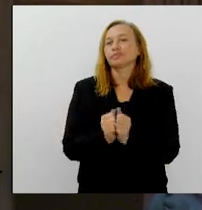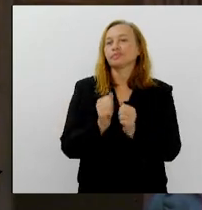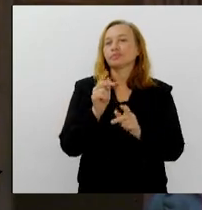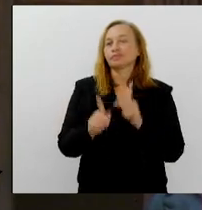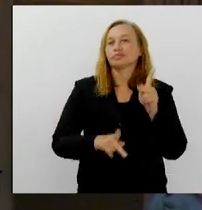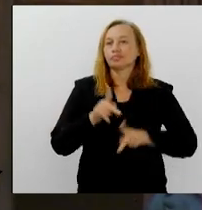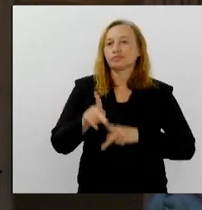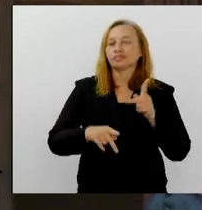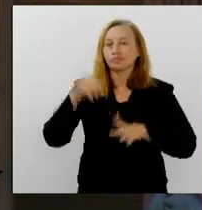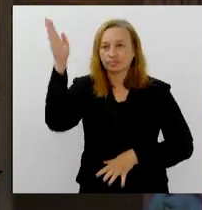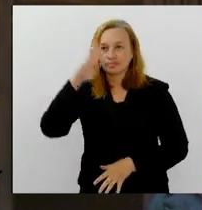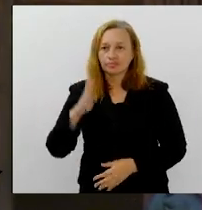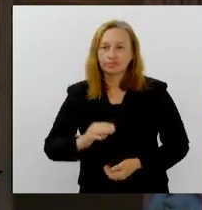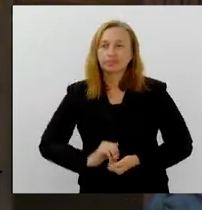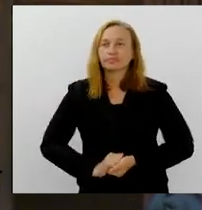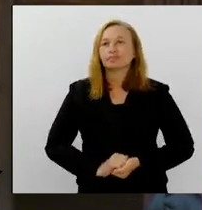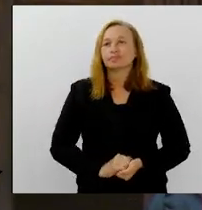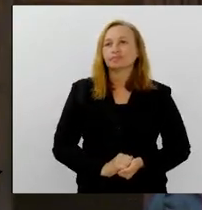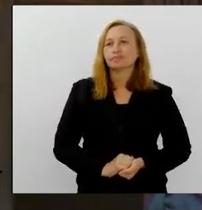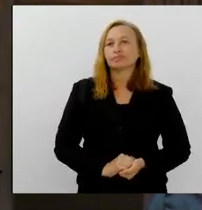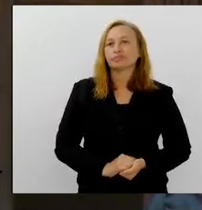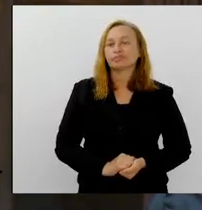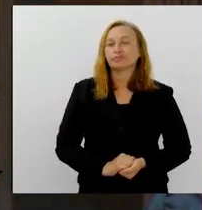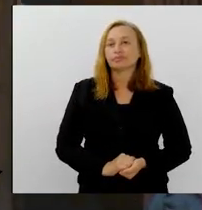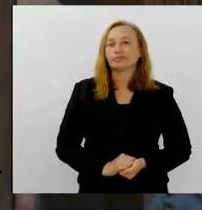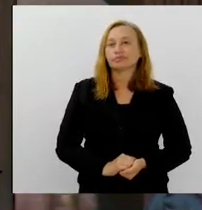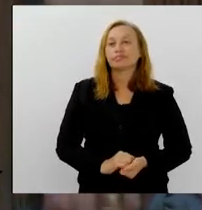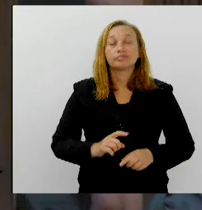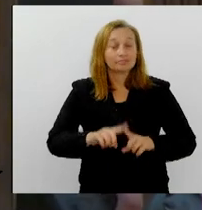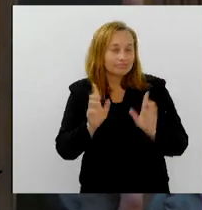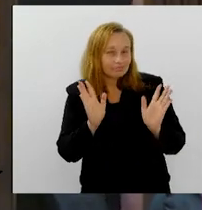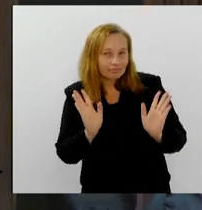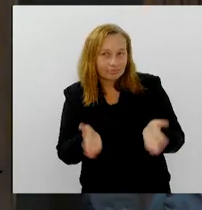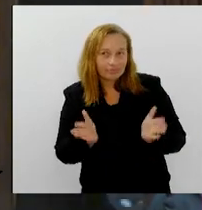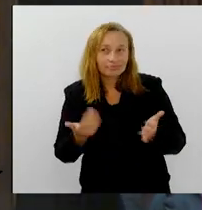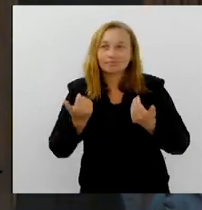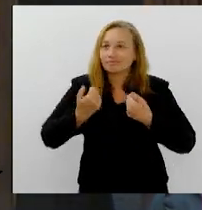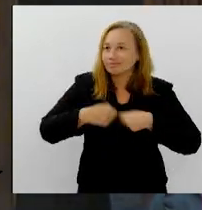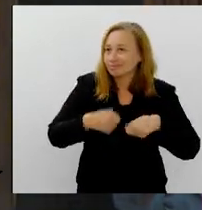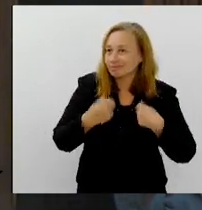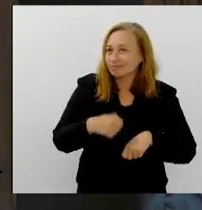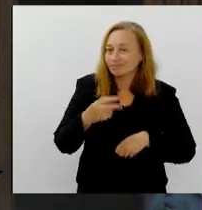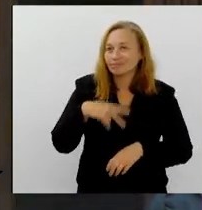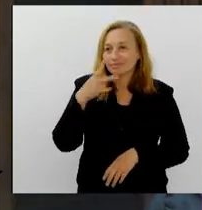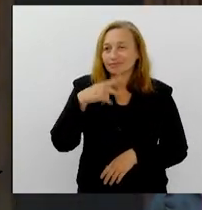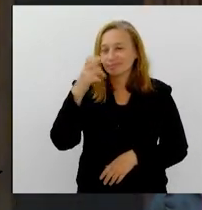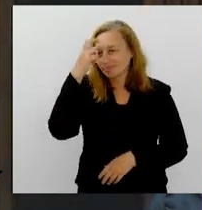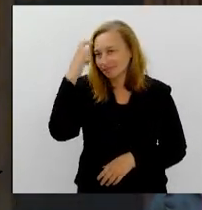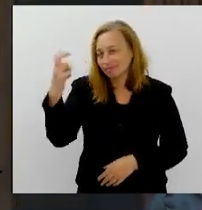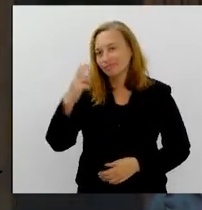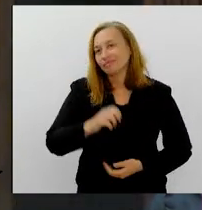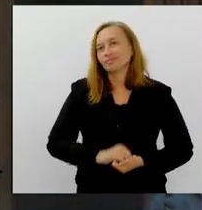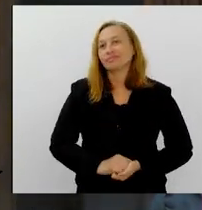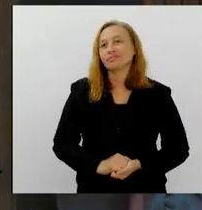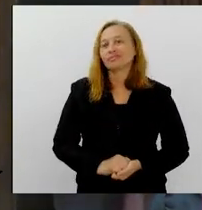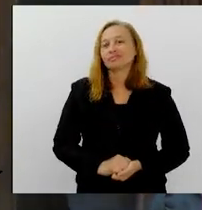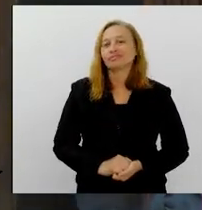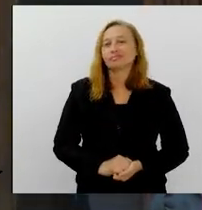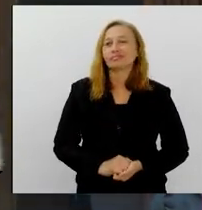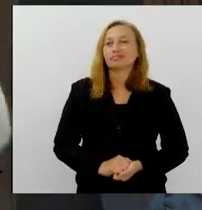brasileiro. Mas agora a gente precisa falar da cultura, essa